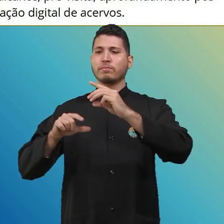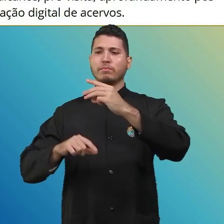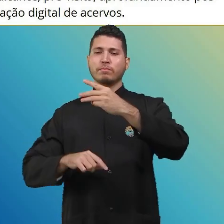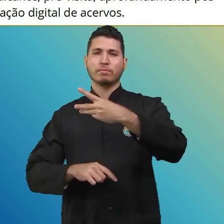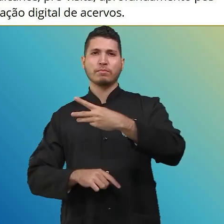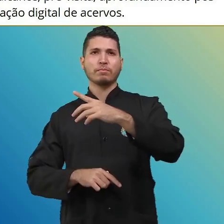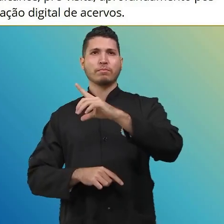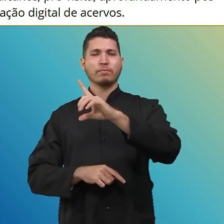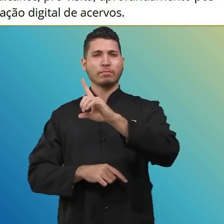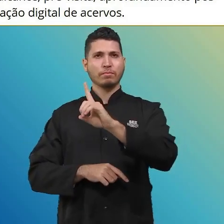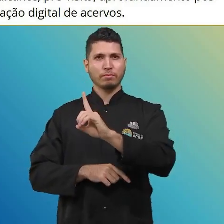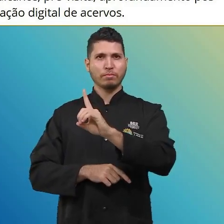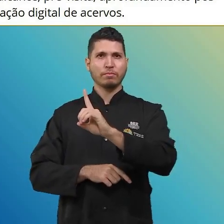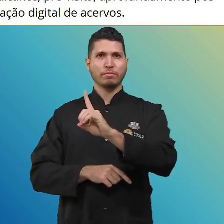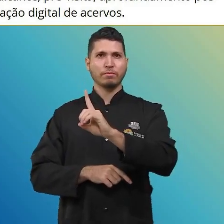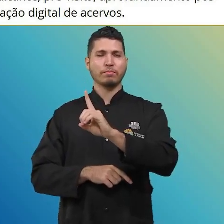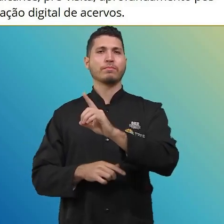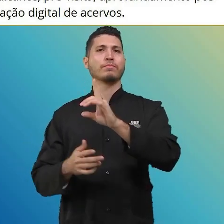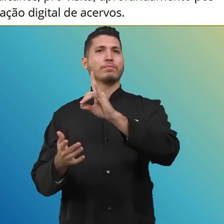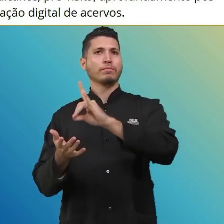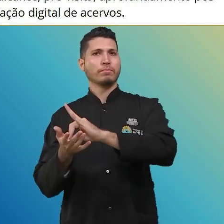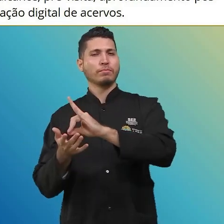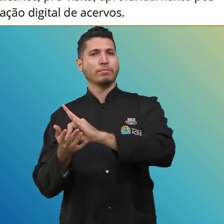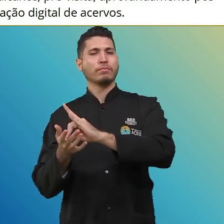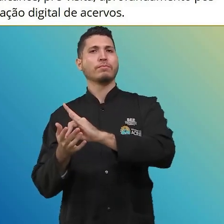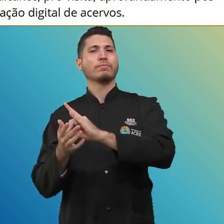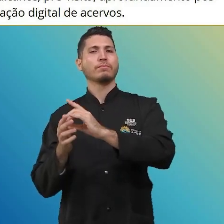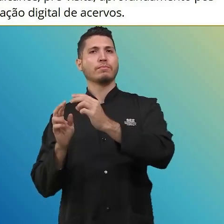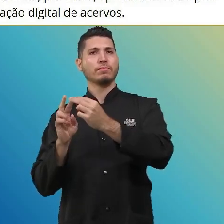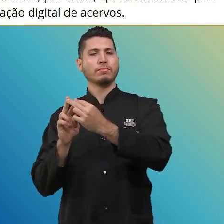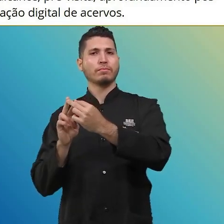a realidade virtual aumentada,